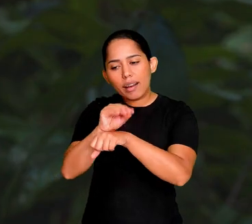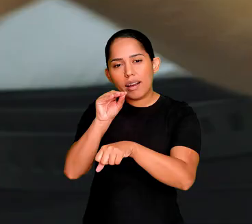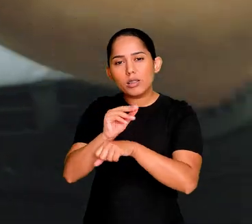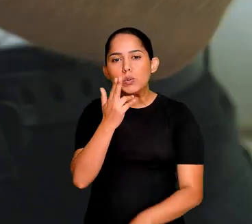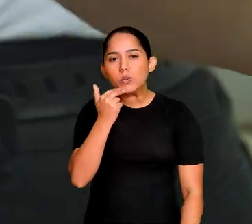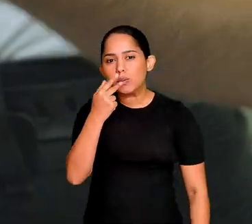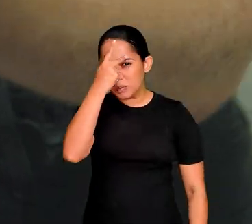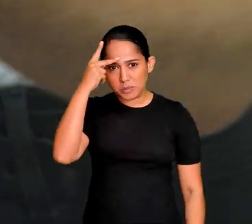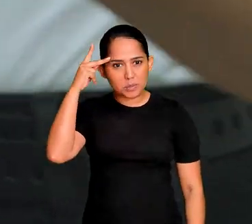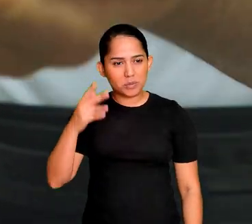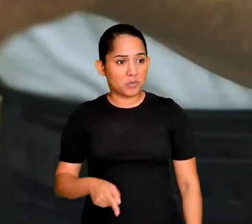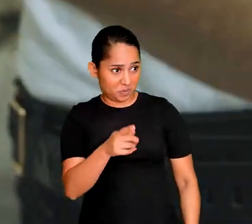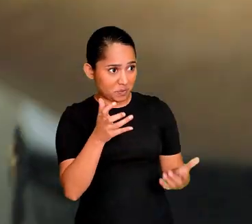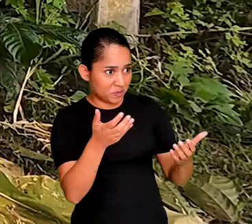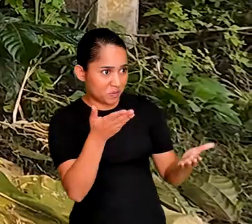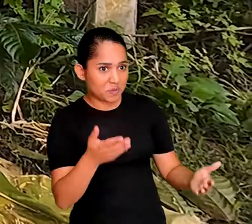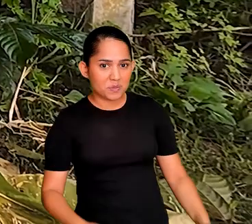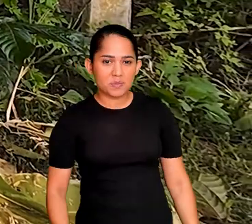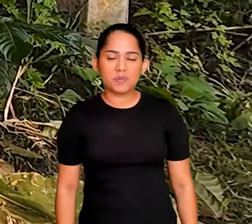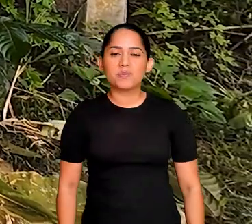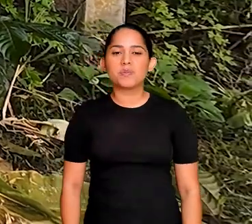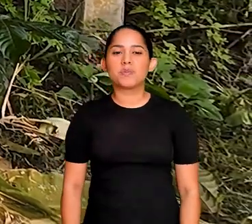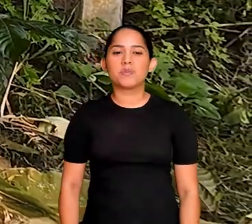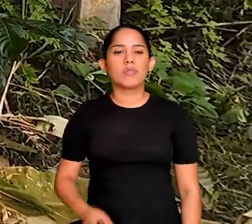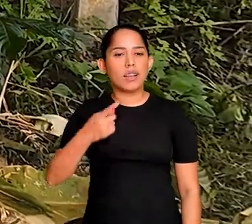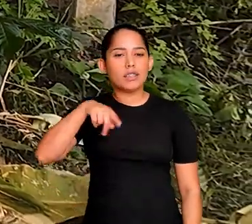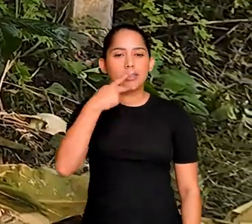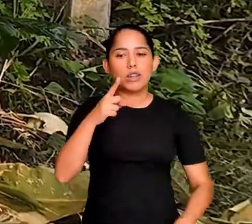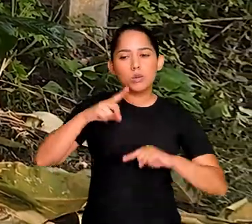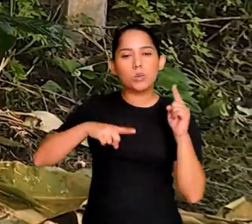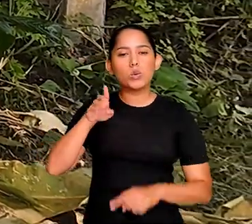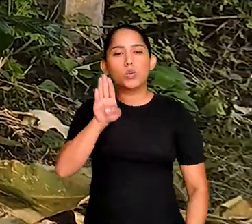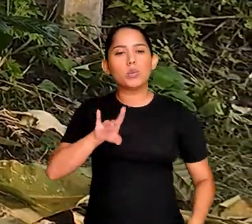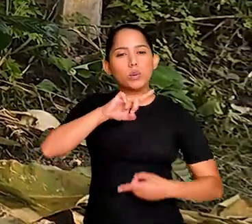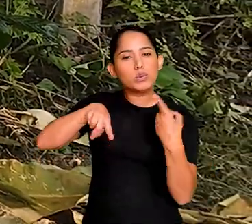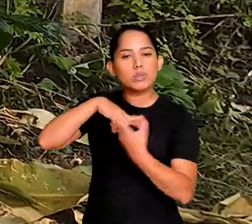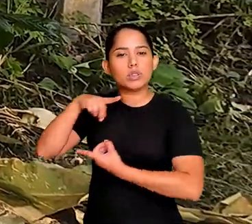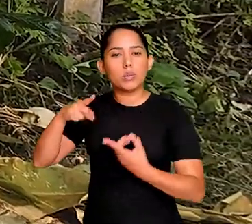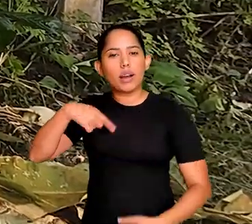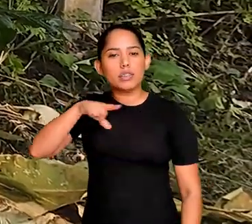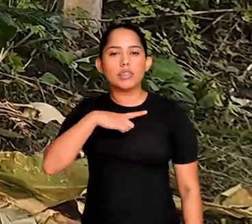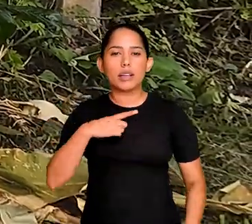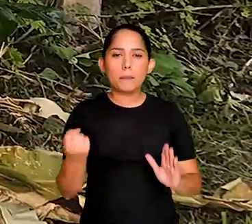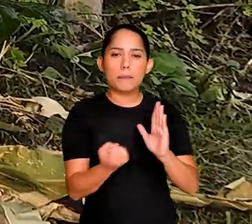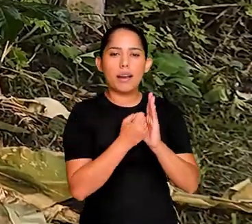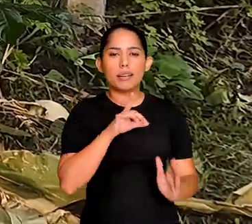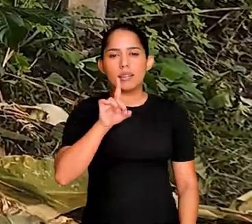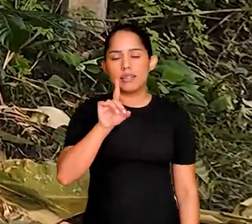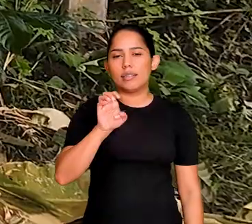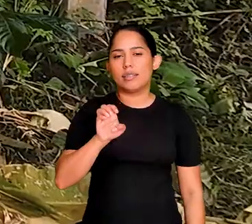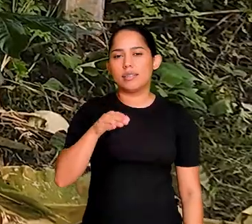pessoas, né? Alguém vai querer? Quando a gente fala de produtos biodinâmicos, a gente tem a